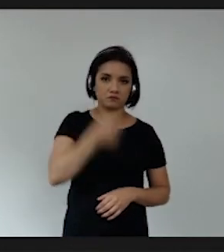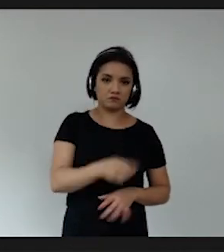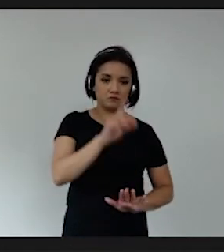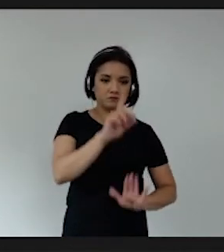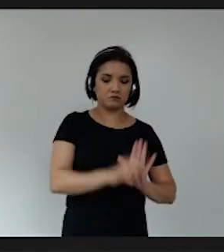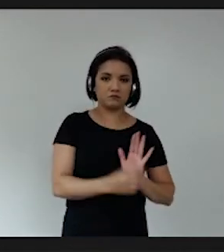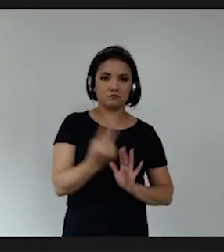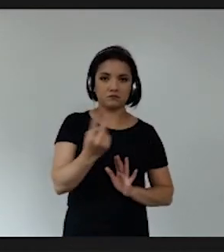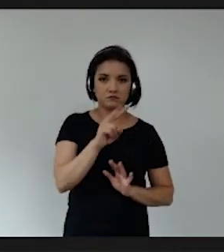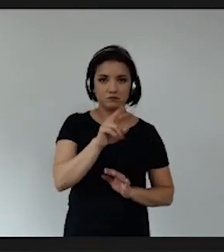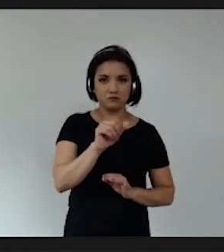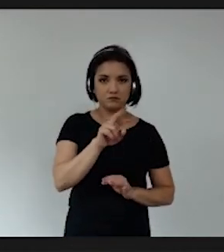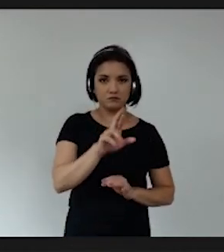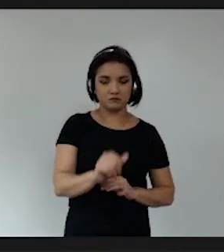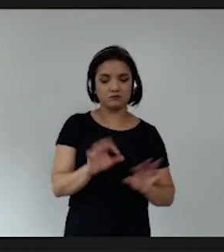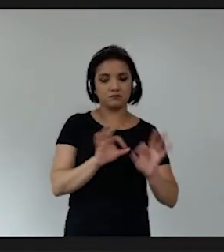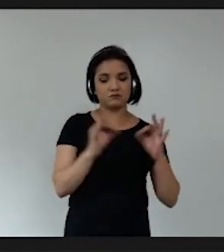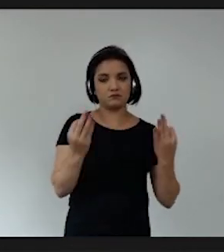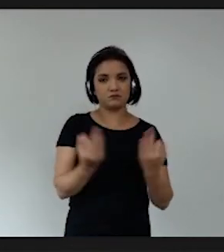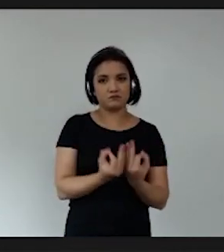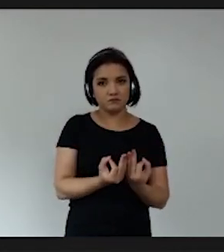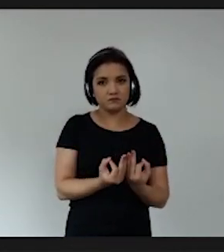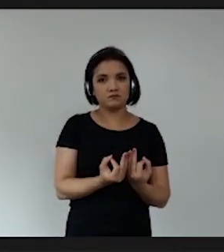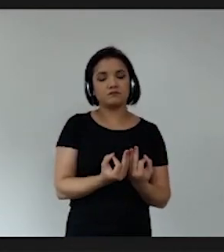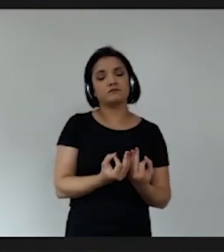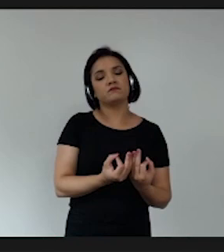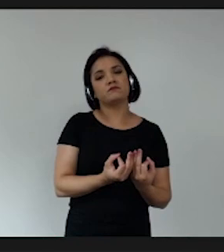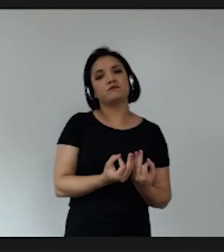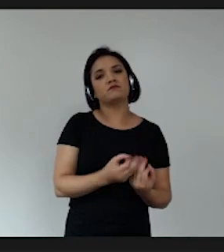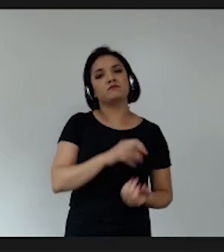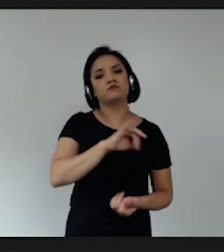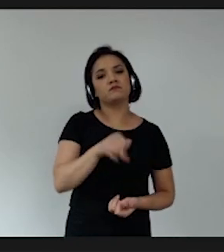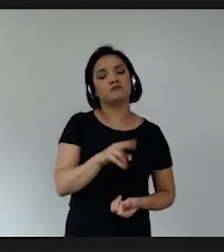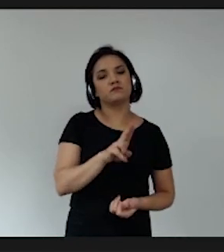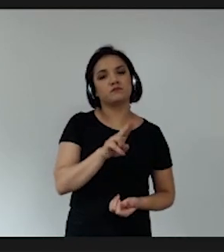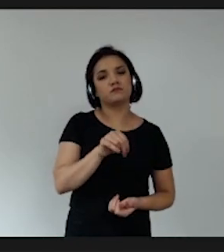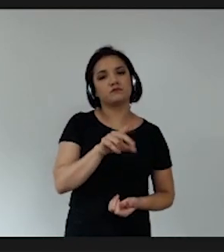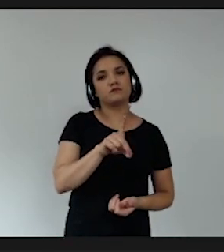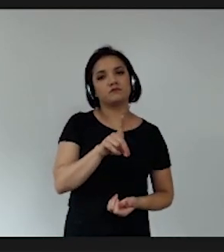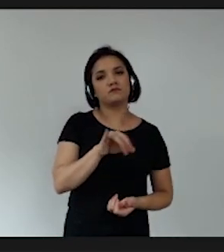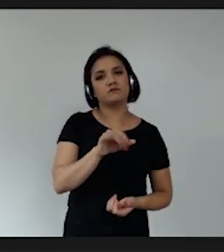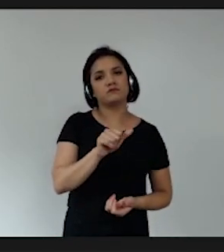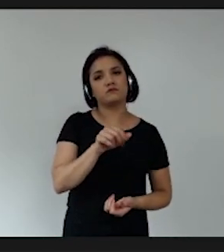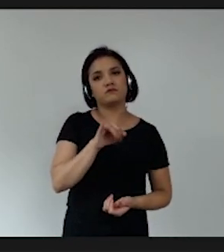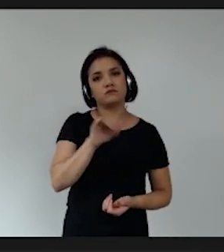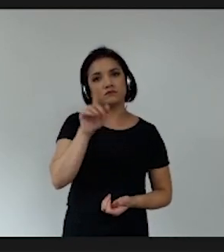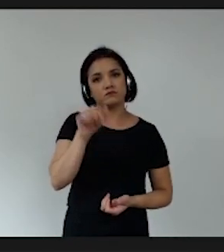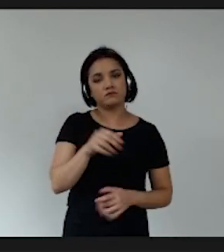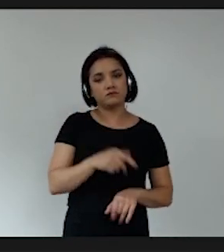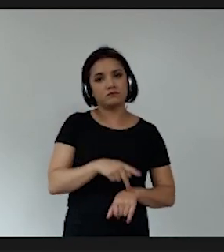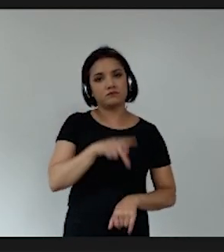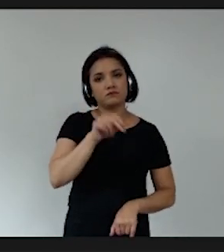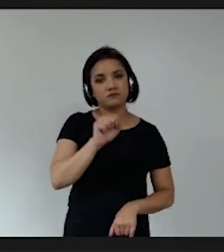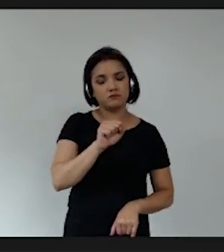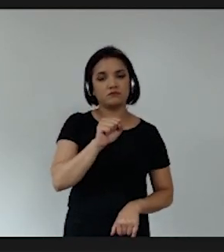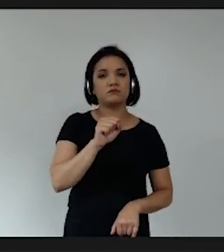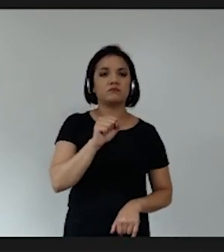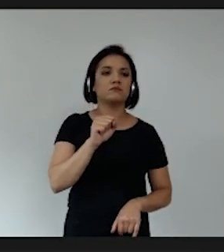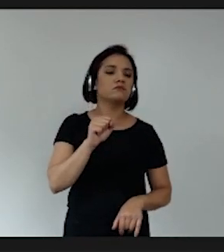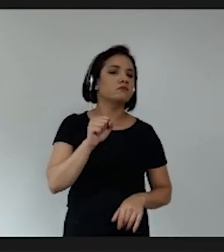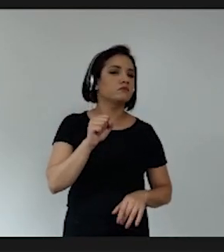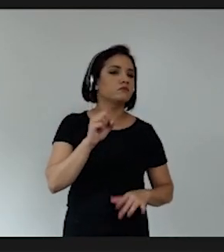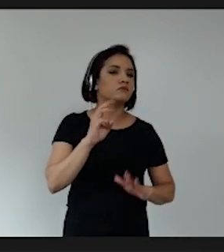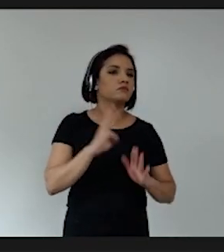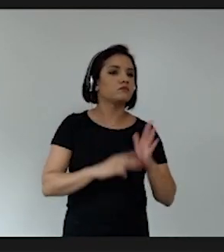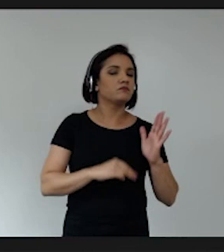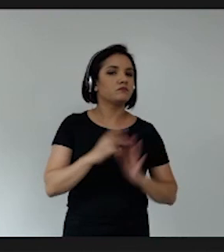Vara da Família e da Associação e da Comarca de Jundiaí, pós-graduada em métodos de soluções